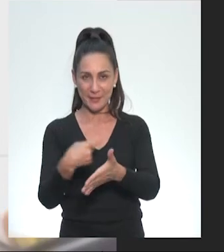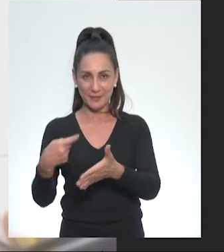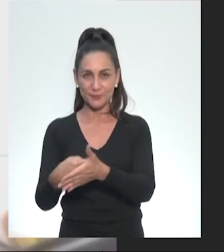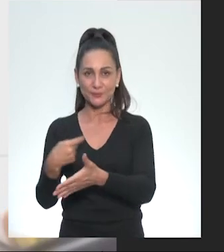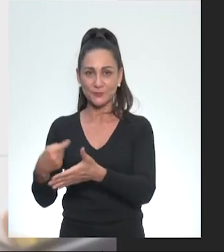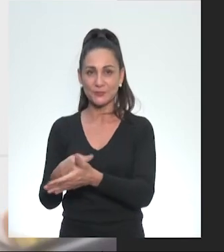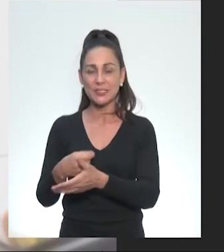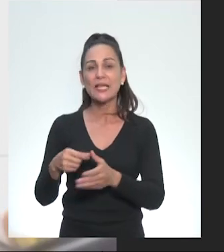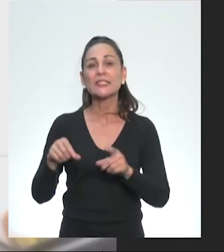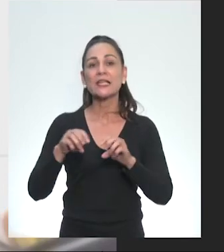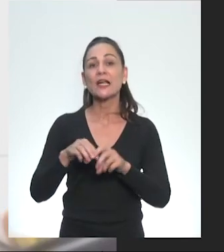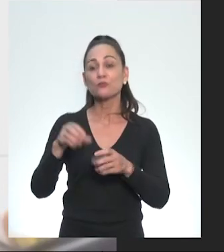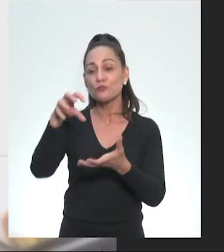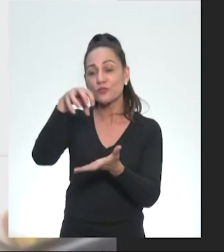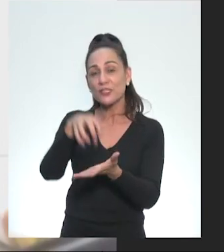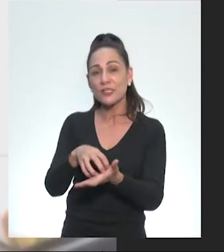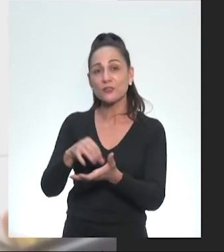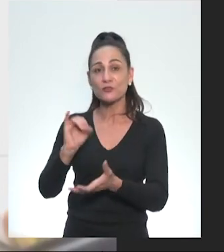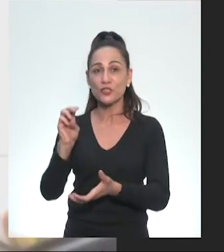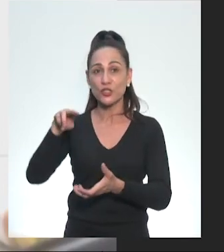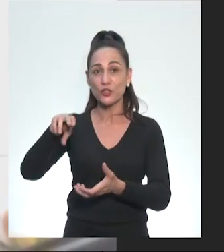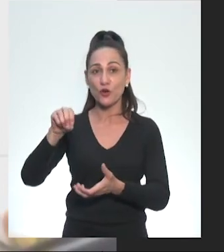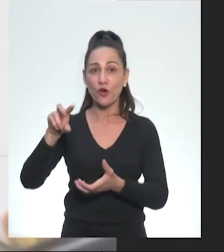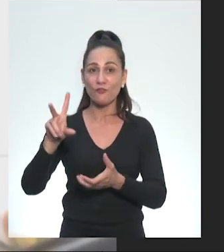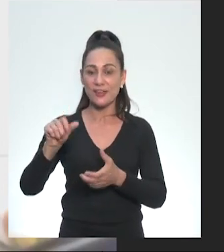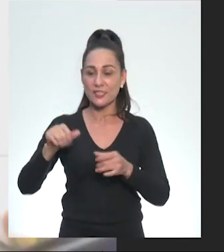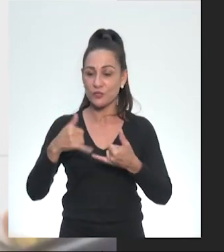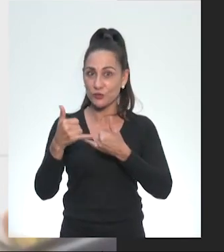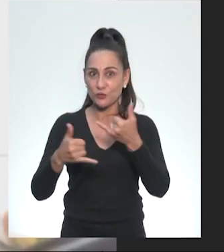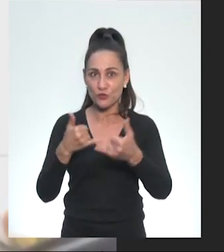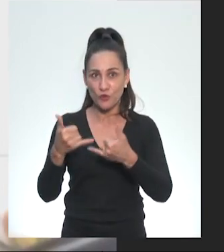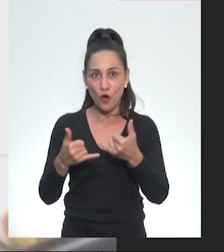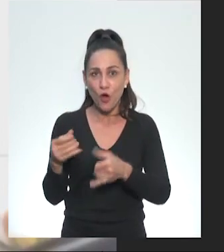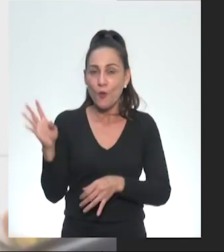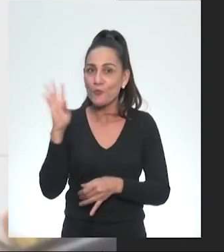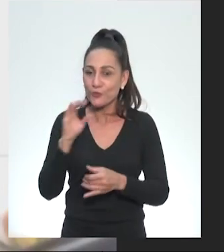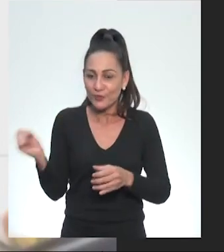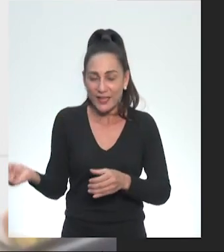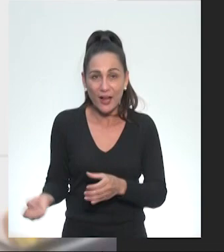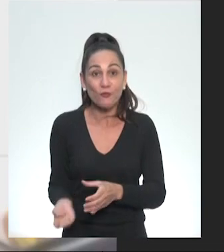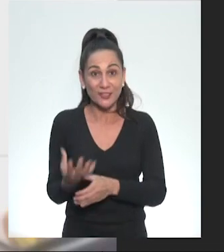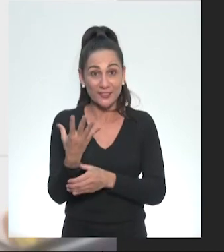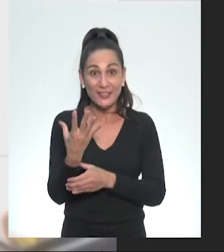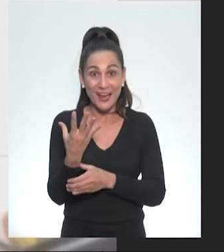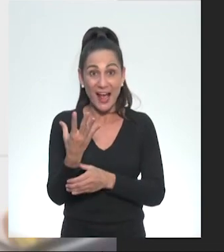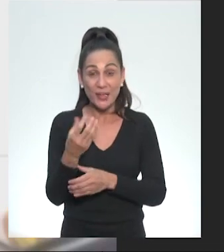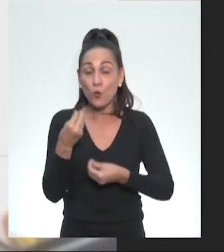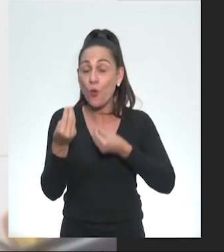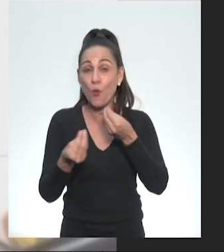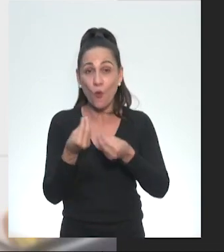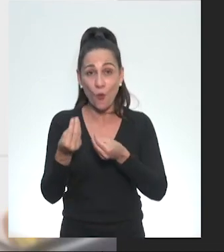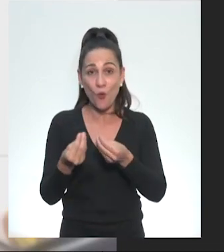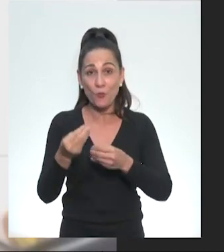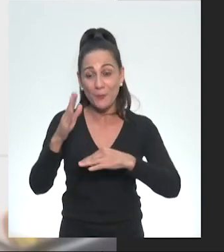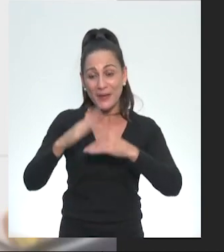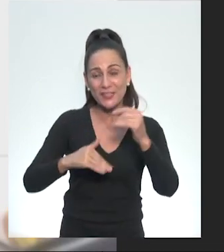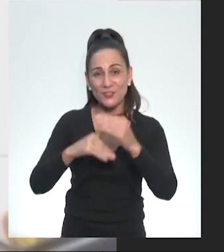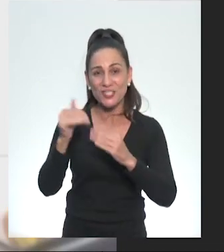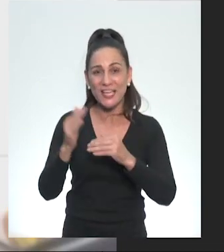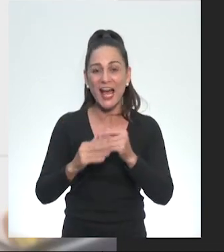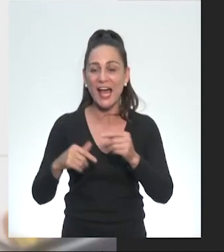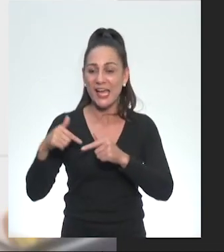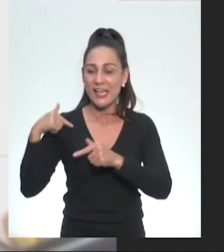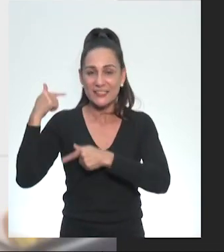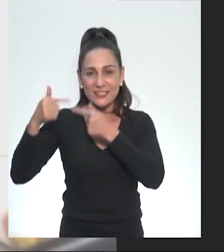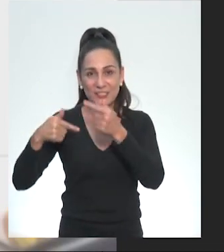pessoal lá no Centro de Inovação. Eles fizeram um jogo super legal. Vocês vão ver como trabalhar nessa questão da ancestralidade